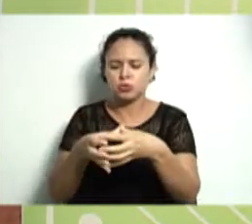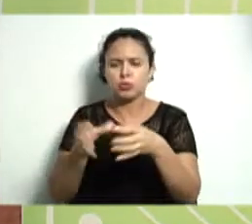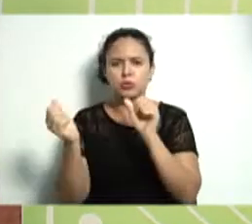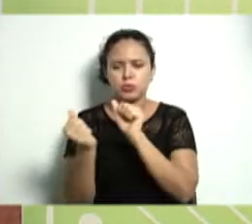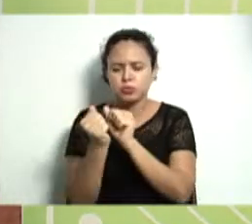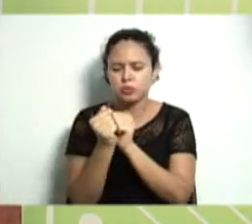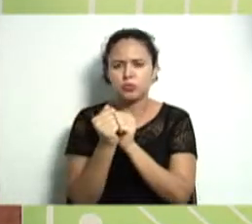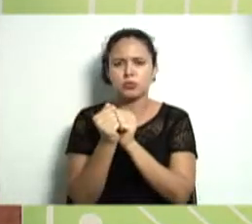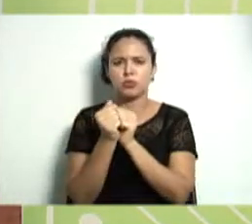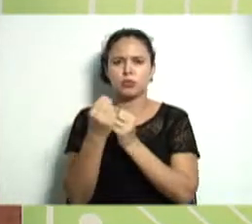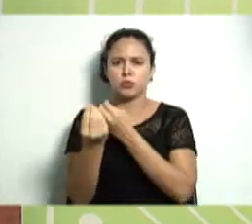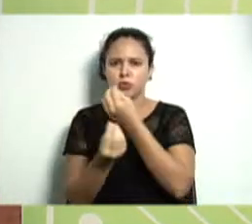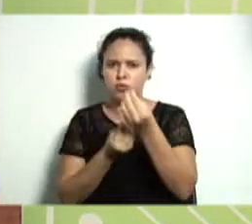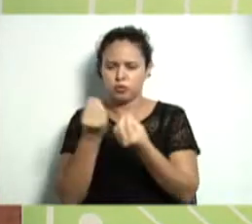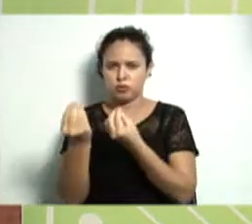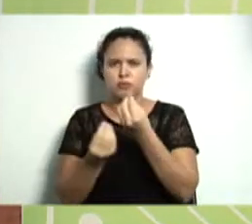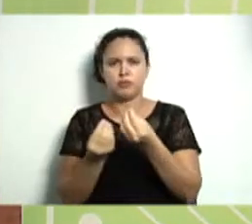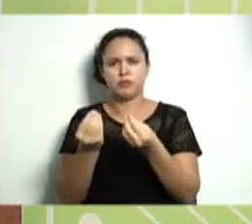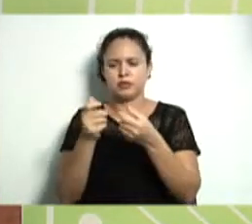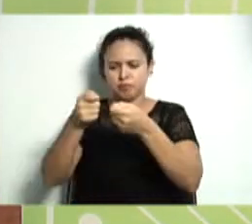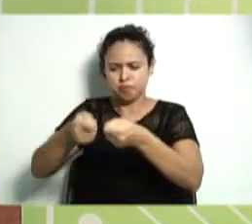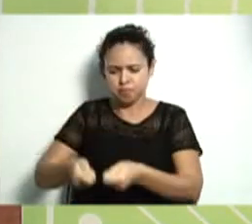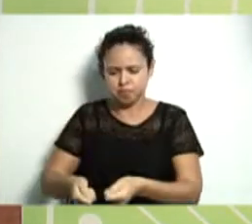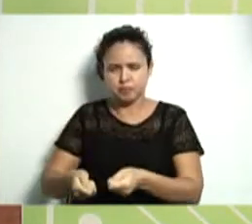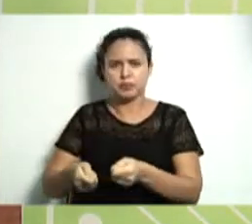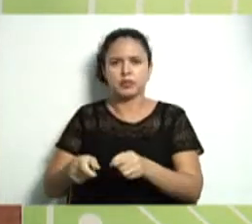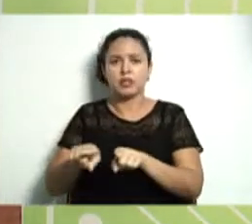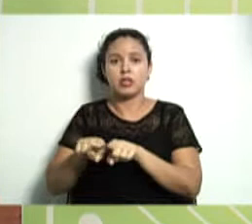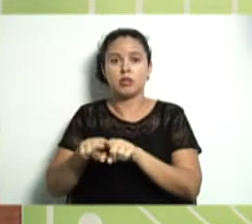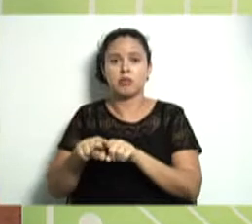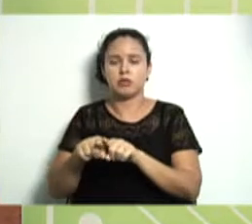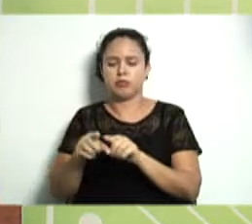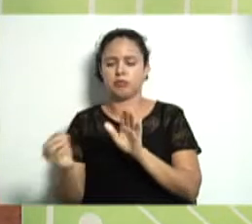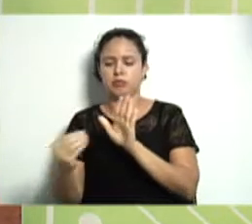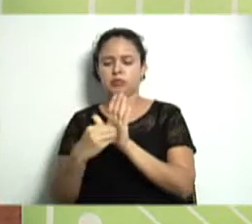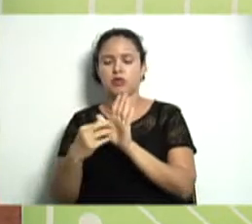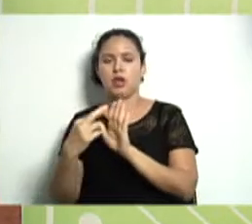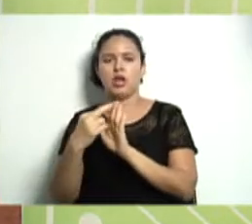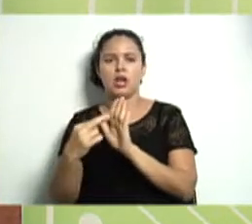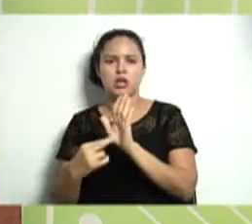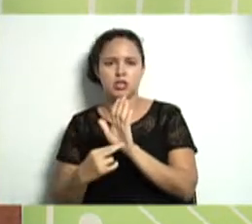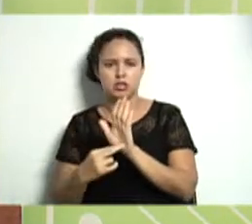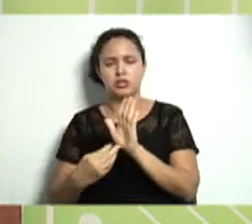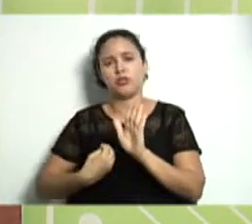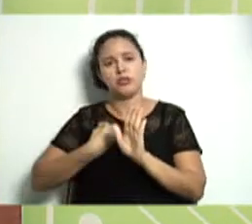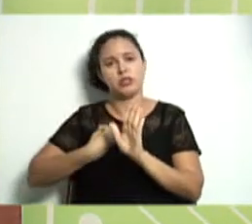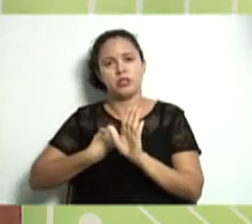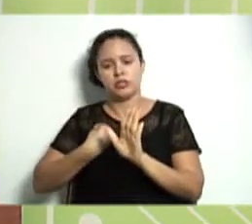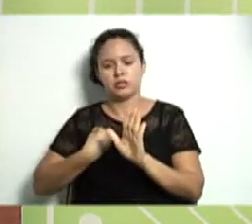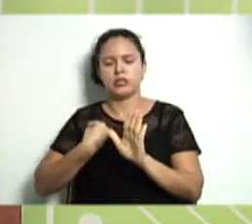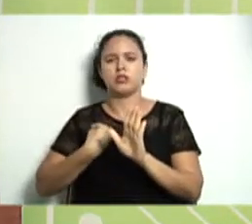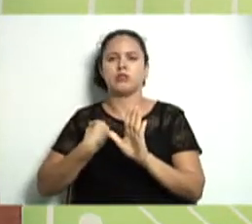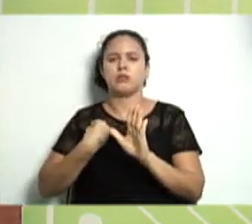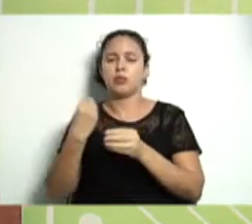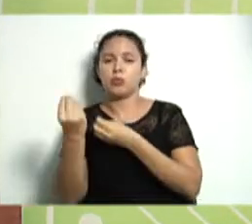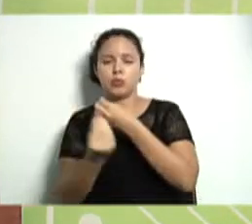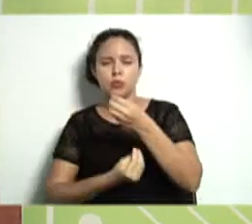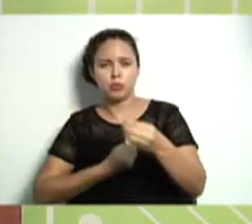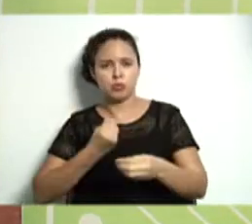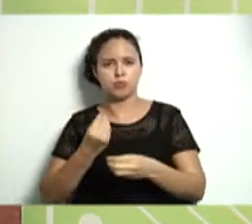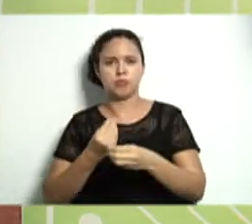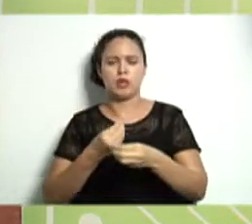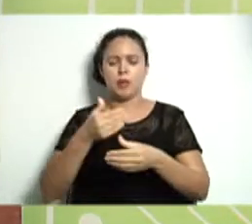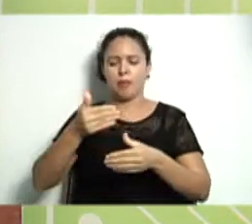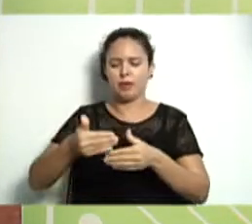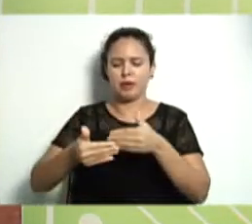a estabelecer algumas regras de convívio. Nós começamos a desenvolver a